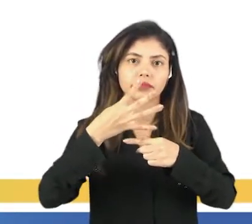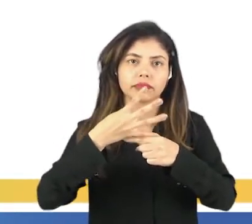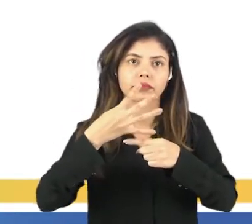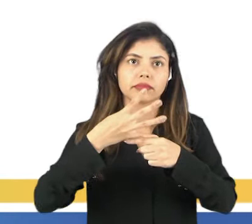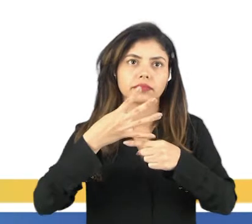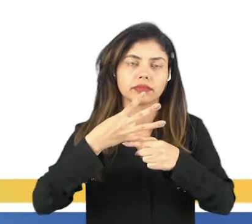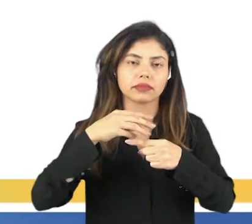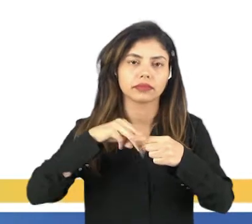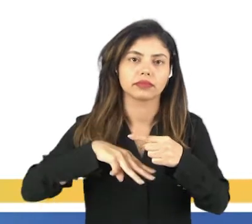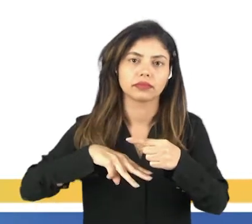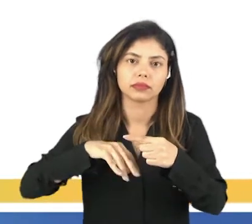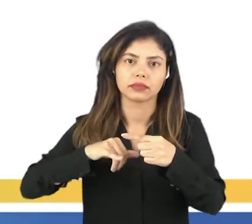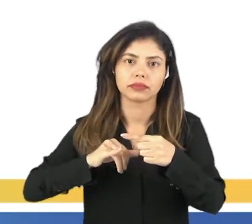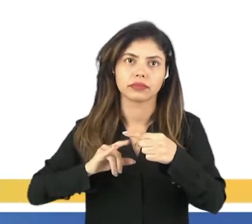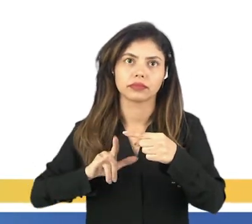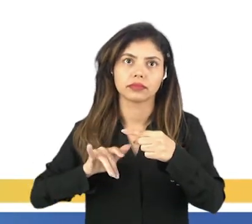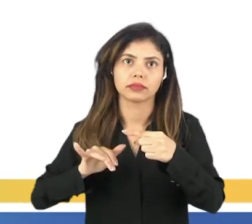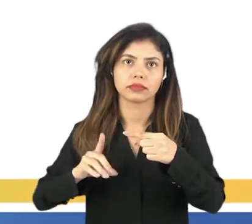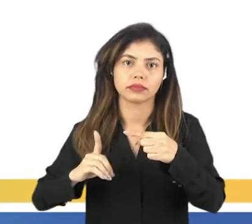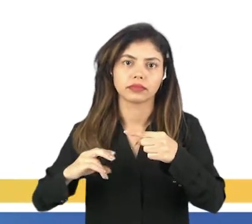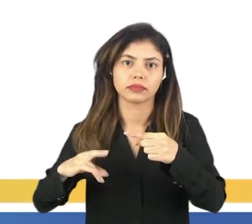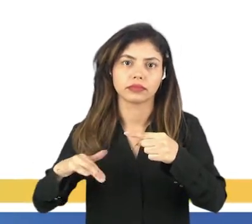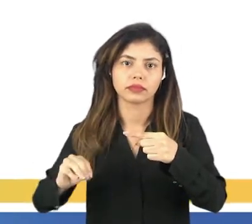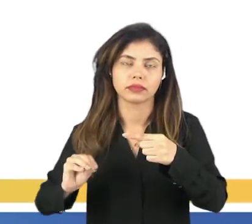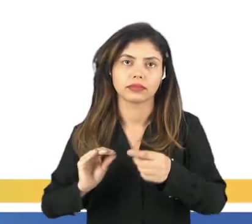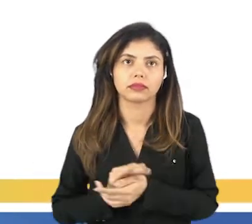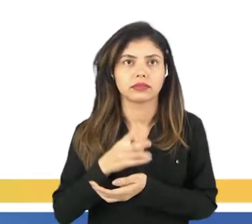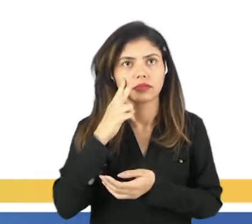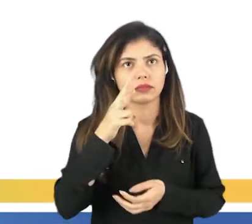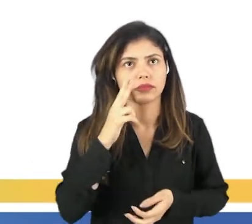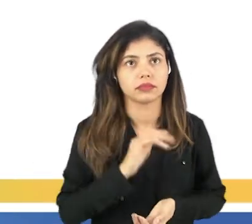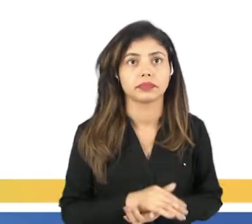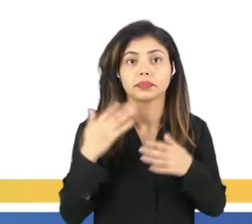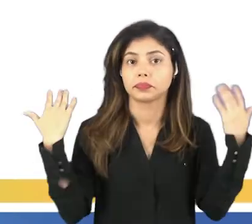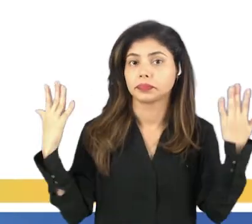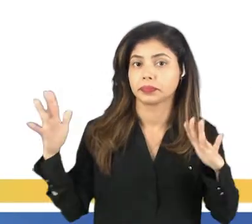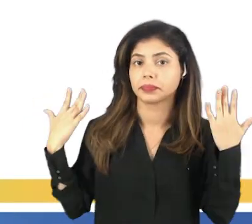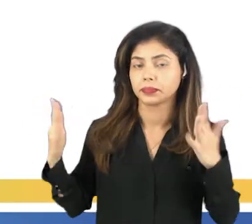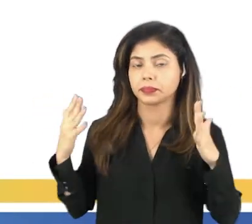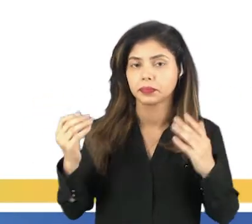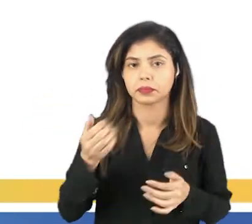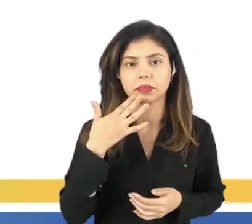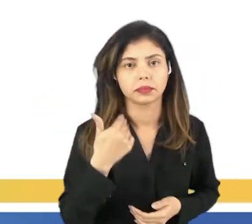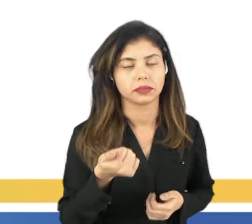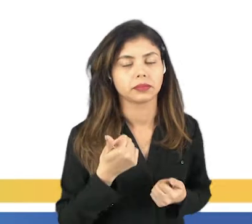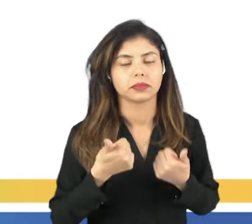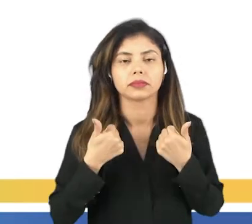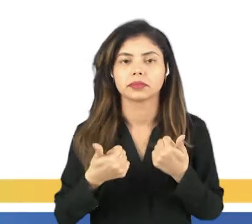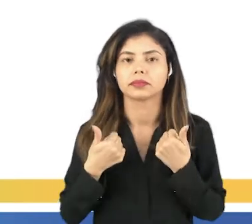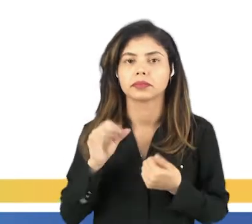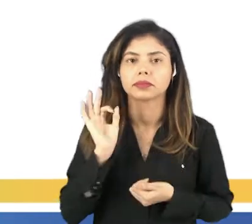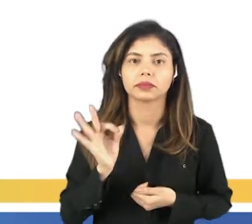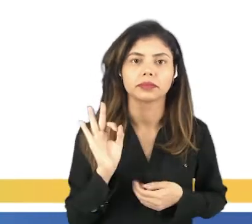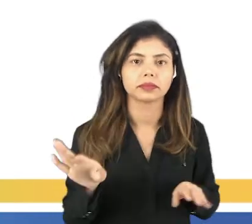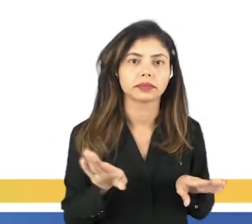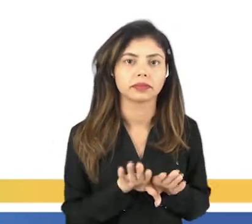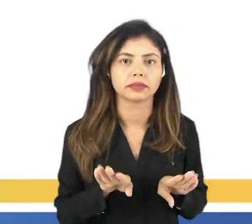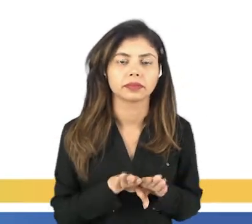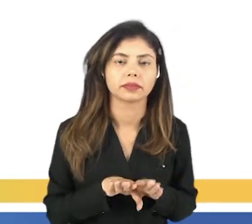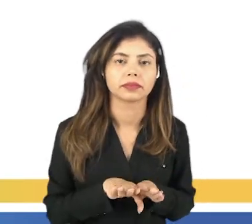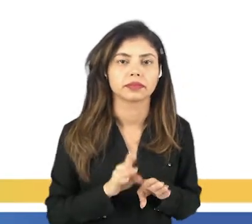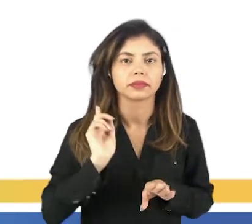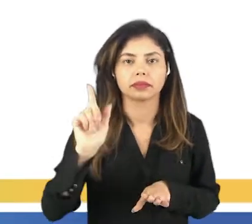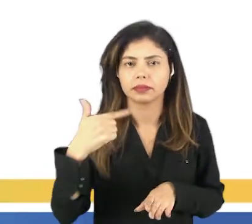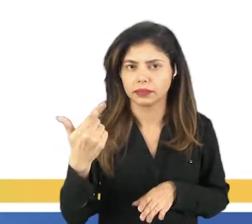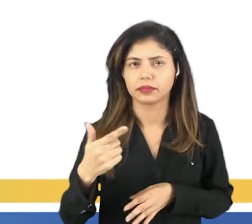4 décimos. Vamos lá conferir? Muito bem, acertaram também, né? Vamos